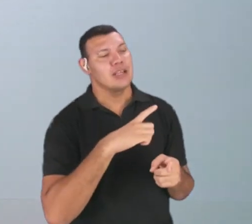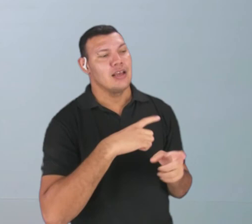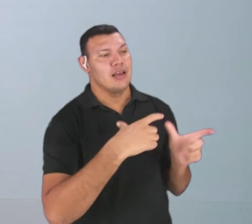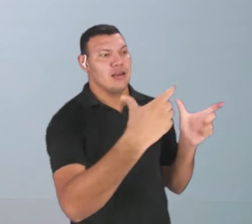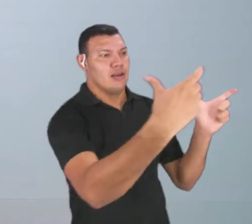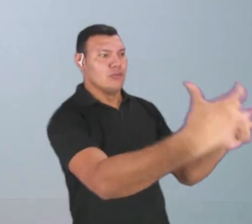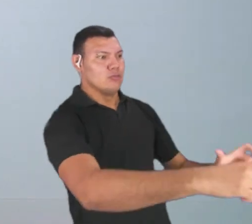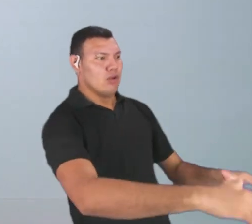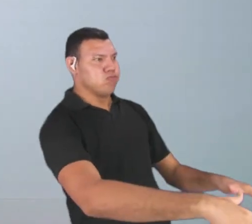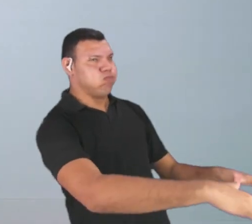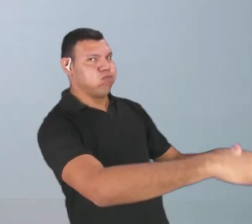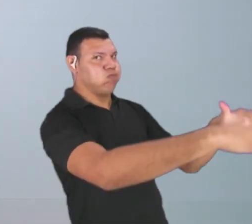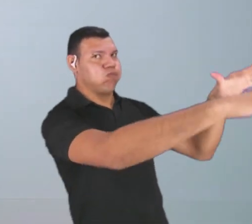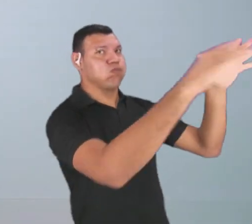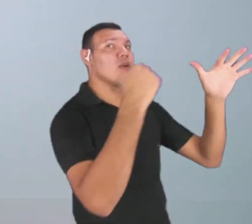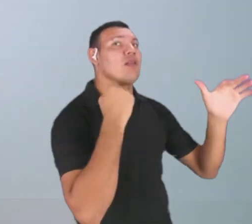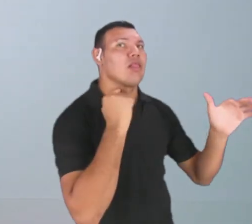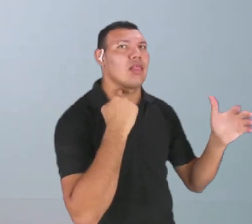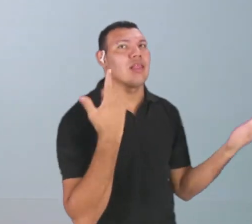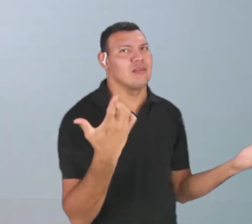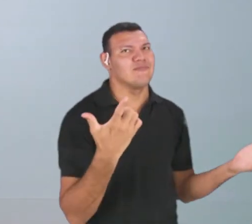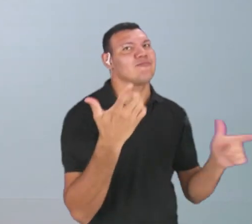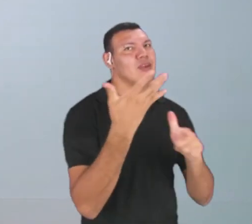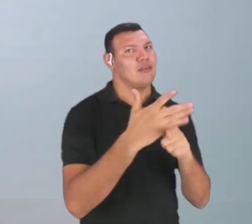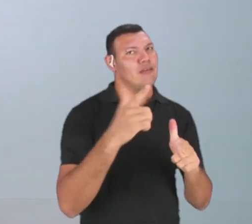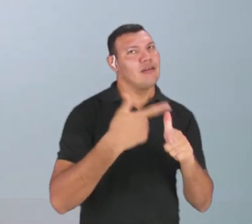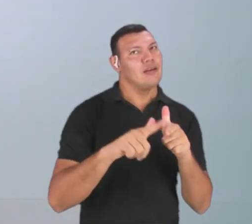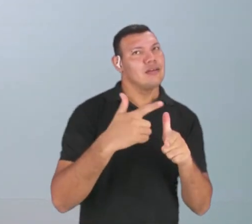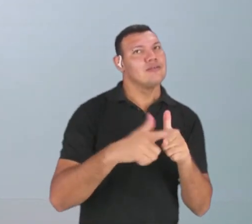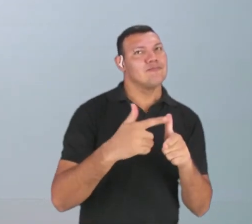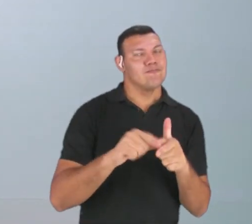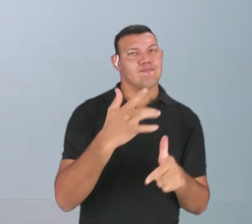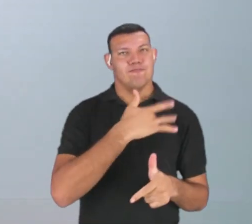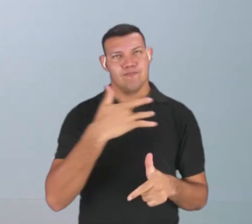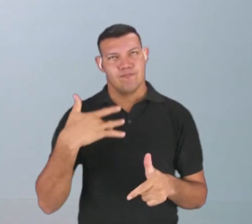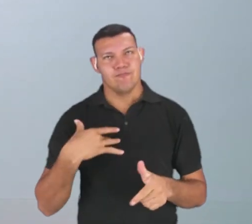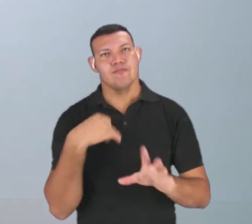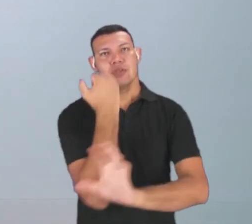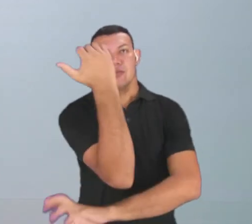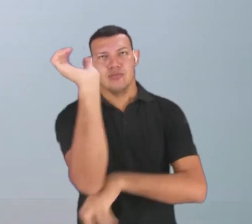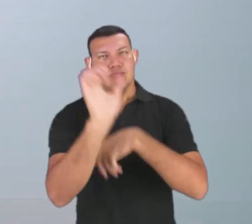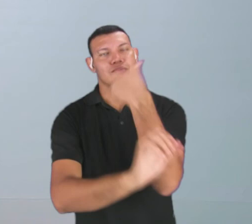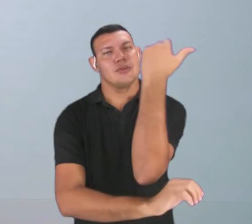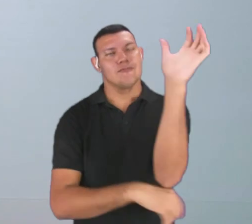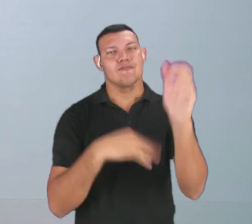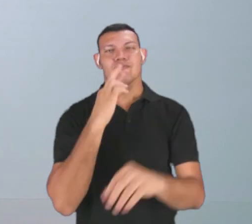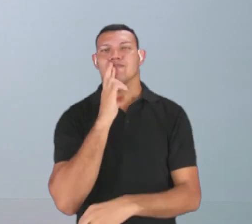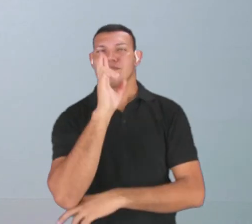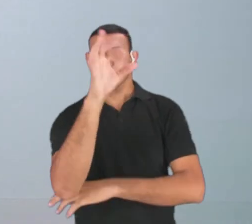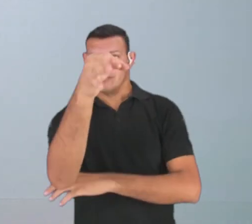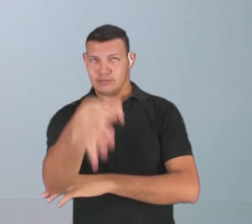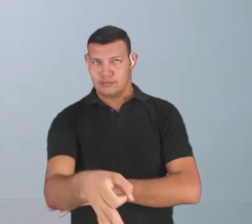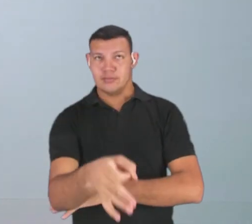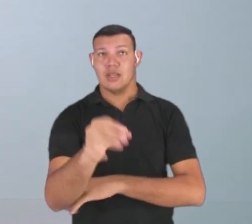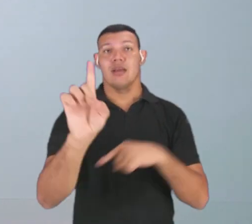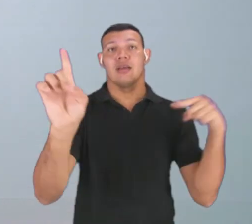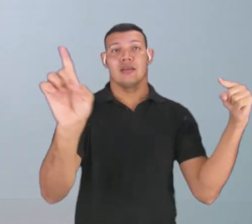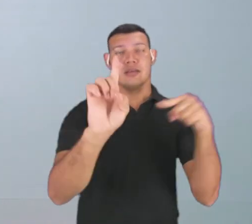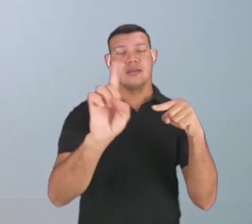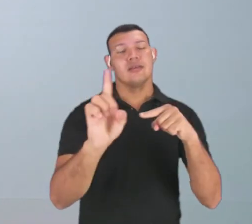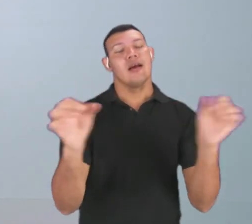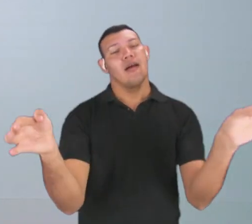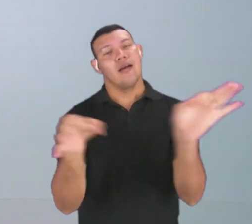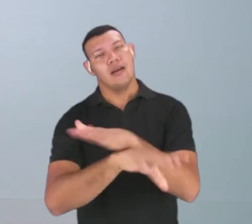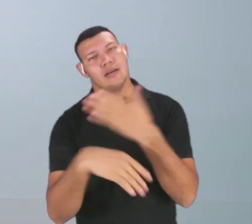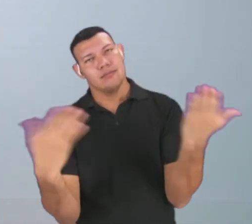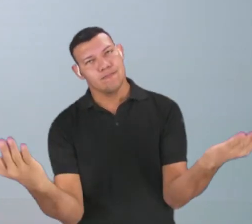aberto? Isso traz problema de saúde, traz problema ambiental sério para tudo. Então a resposta certa é a letra D. Com isso a gente encerra a nossa aula de